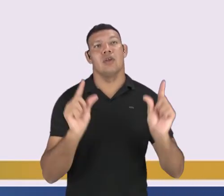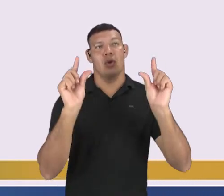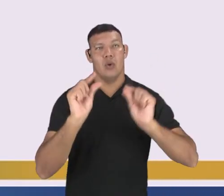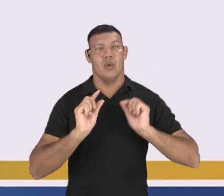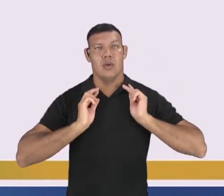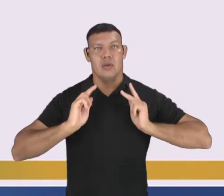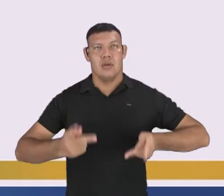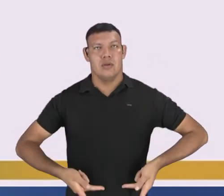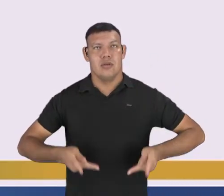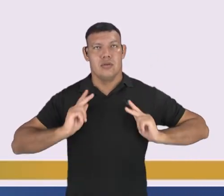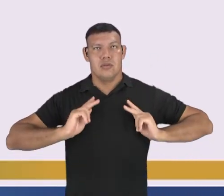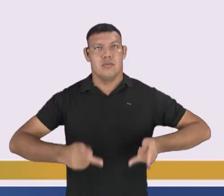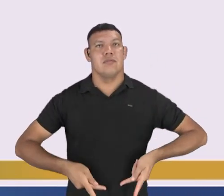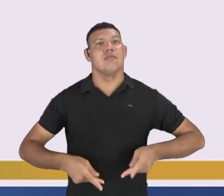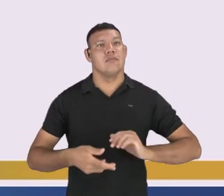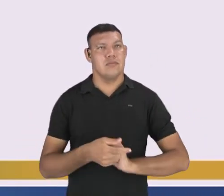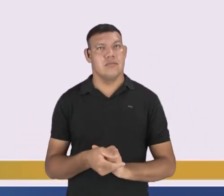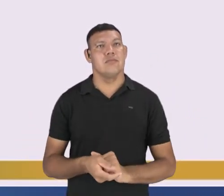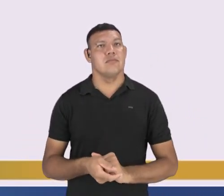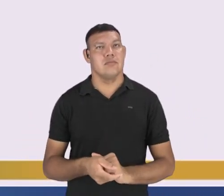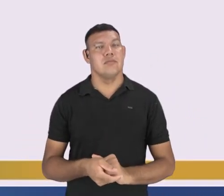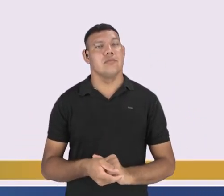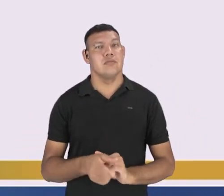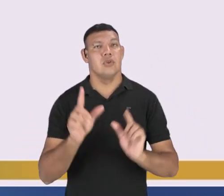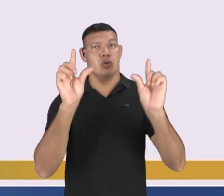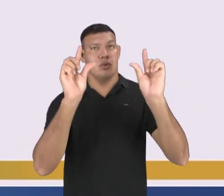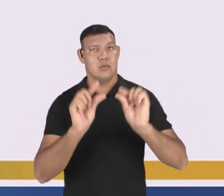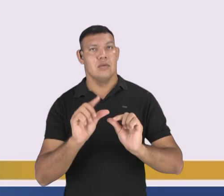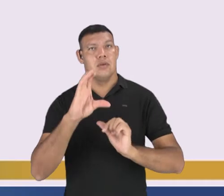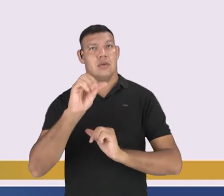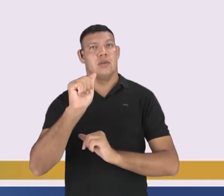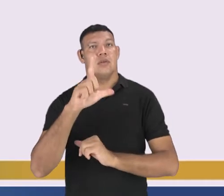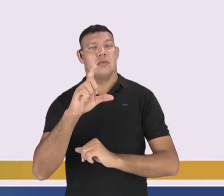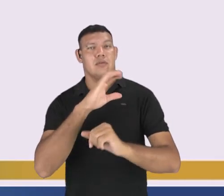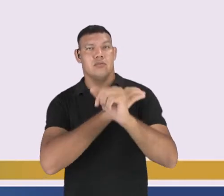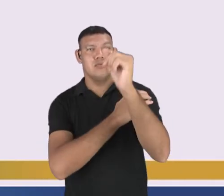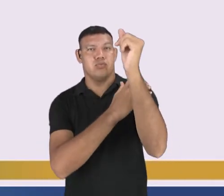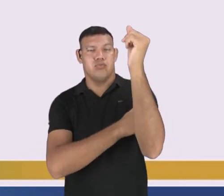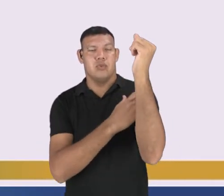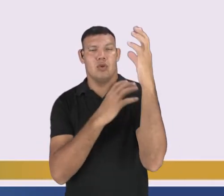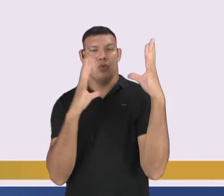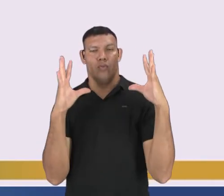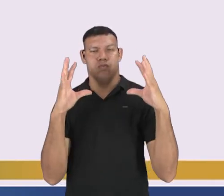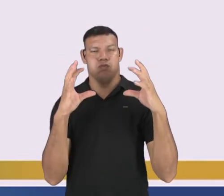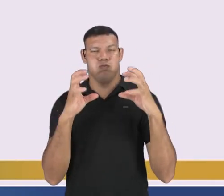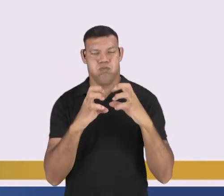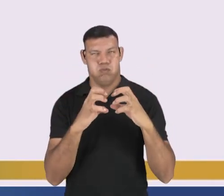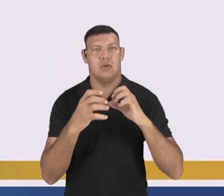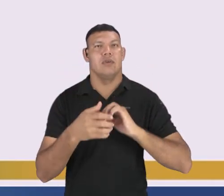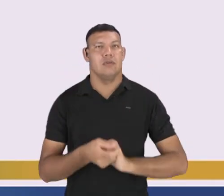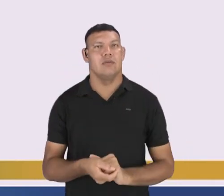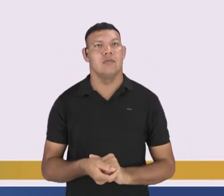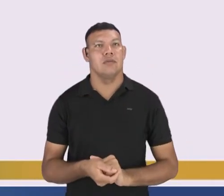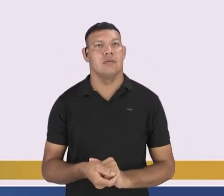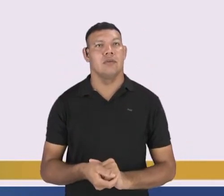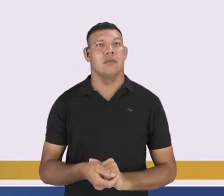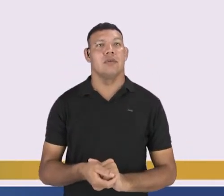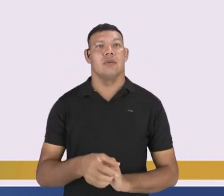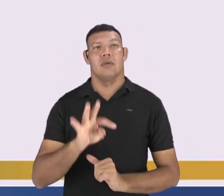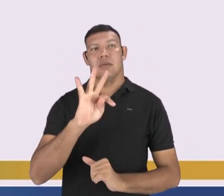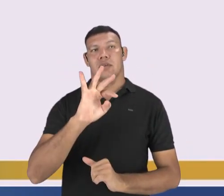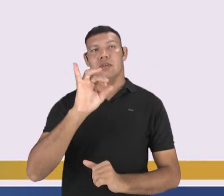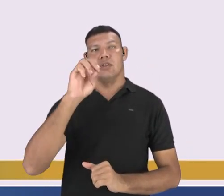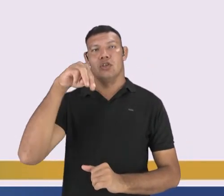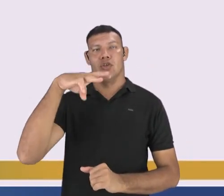hormônio, ela reduz a quantidade de cálcio no sangue e faz com que os músculos se contraiam de forma violenta. Já o timo, ele